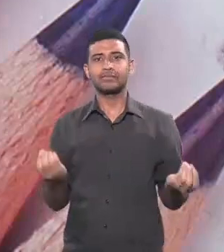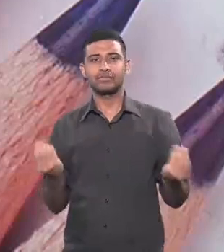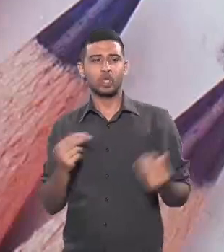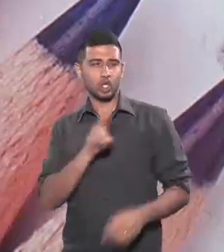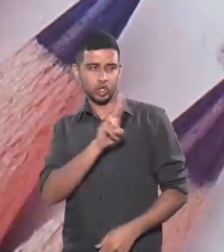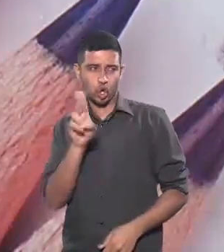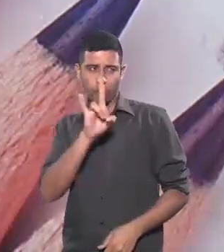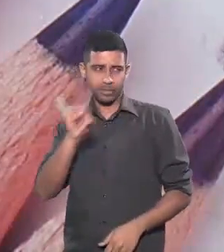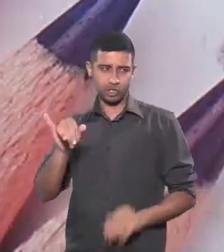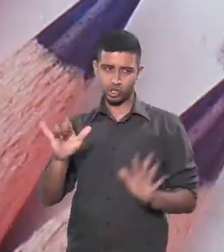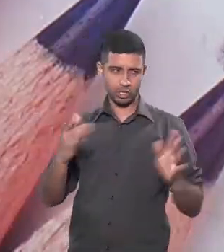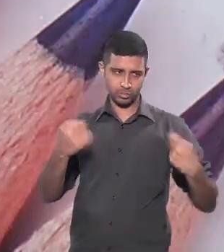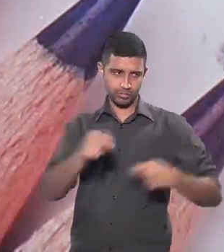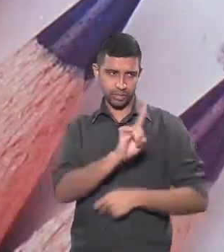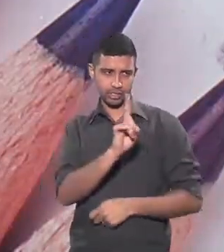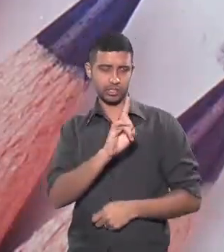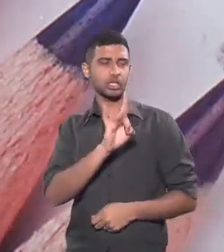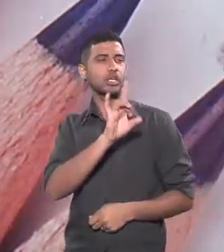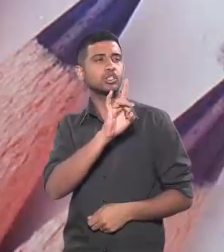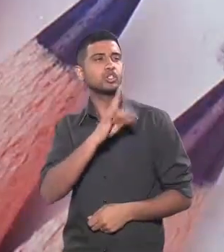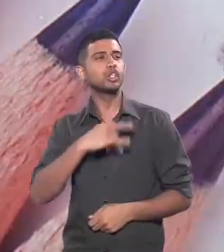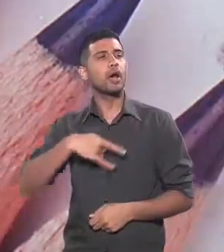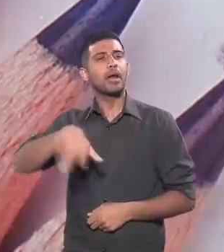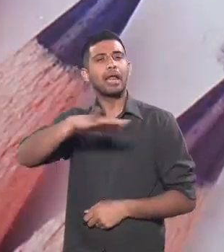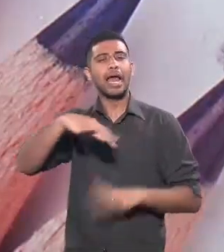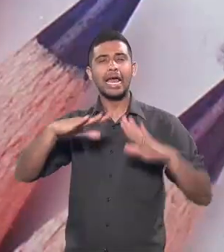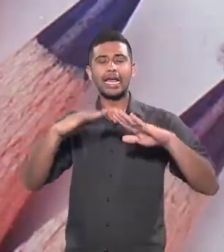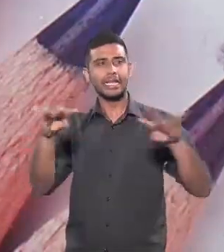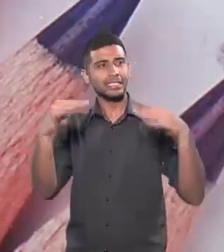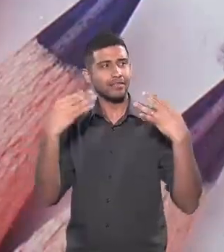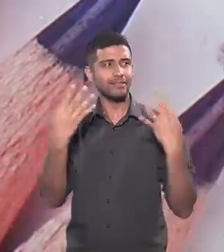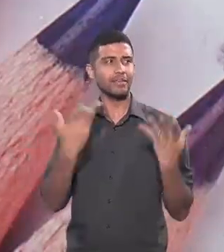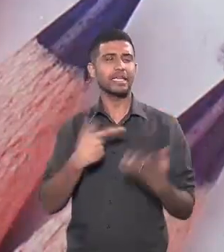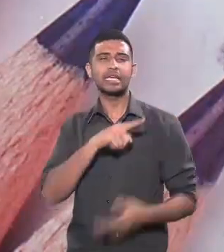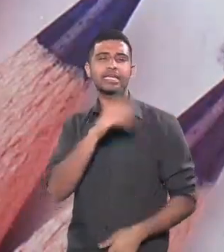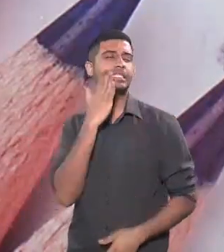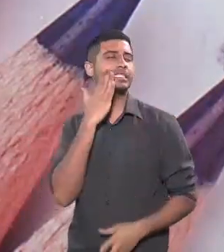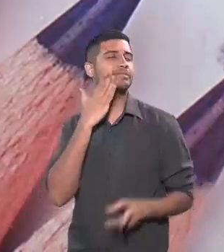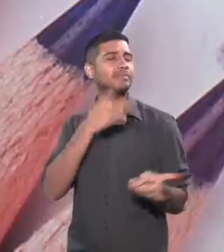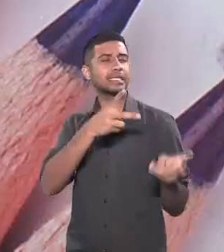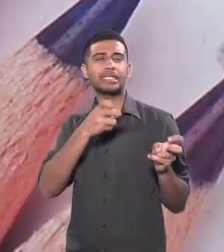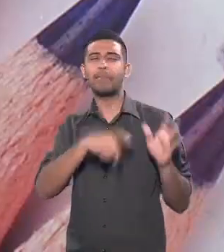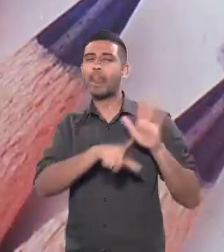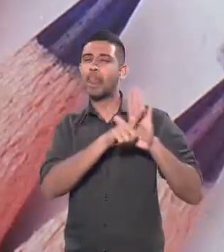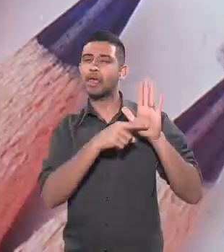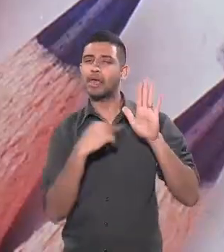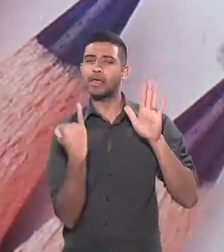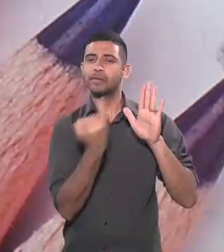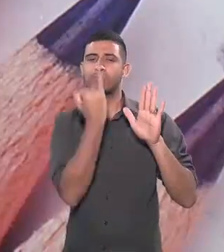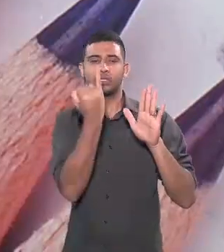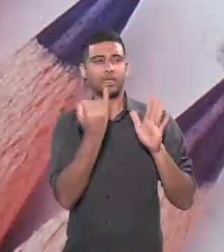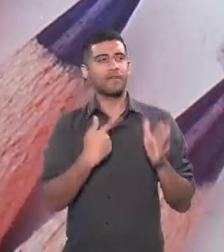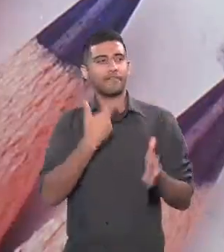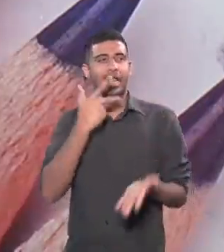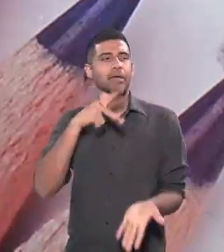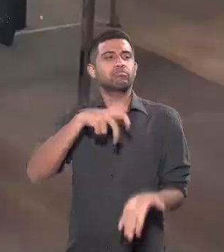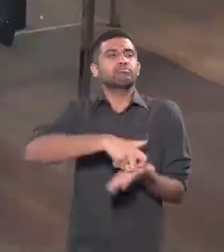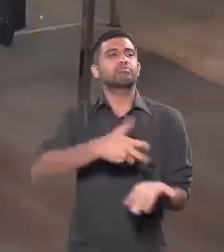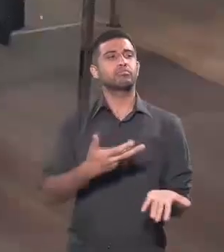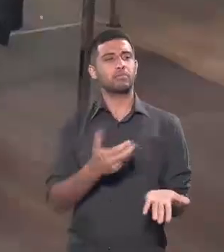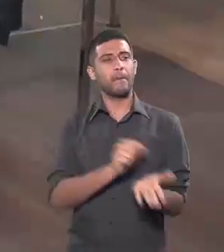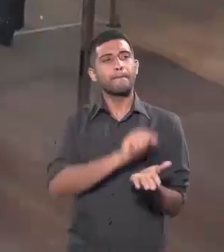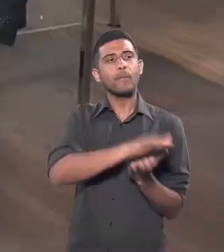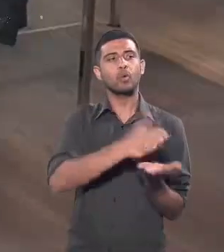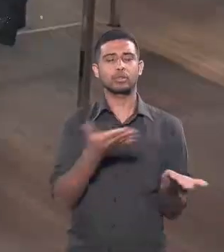nem data, nem nada, não vamos identificar as pessoas, mas só para o pessoal que está em casa perceber a importância da lei.